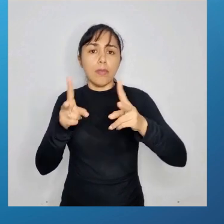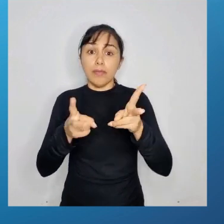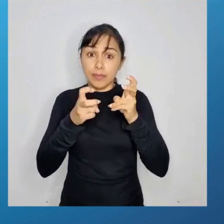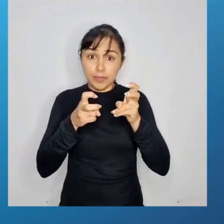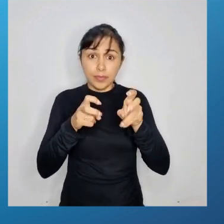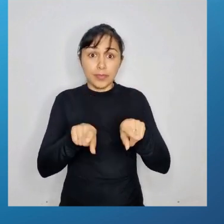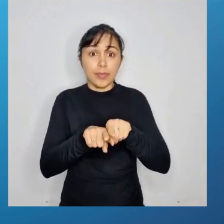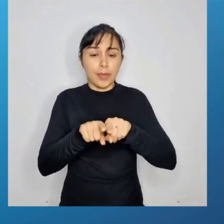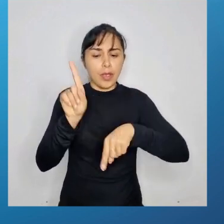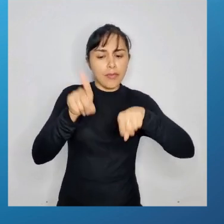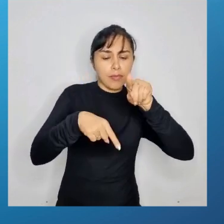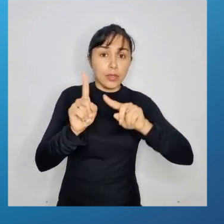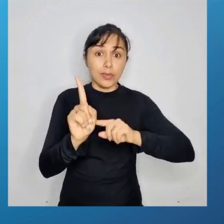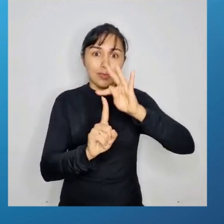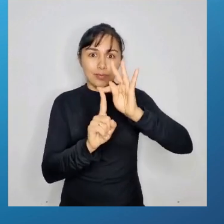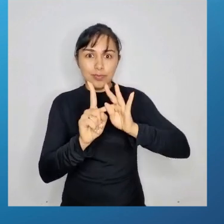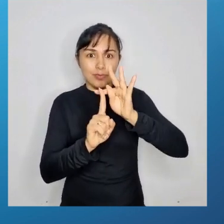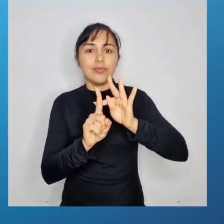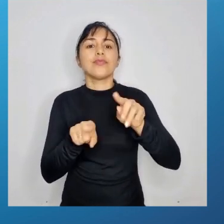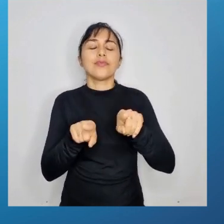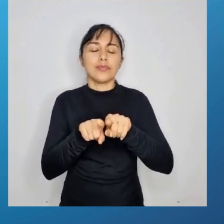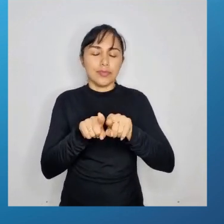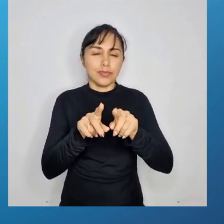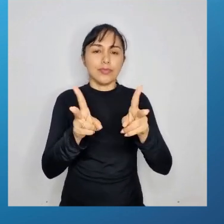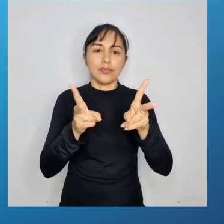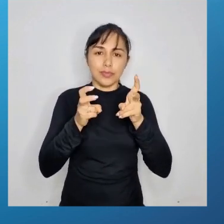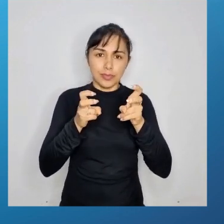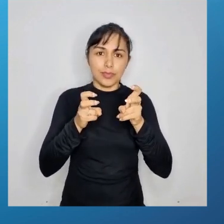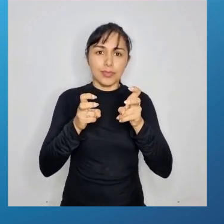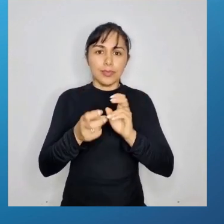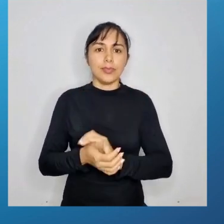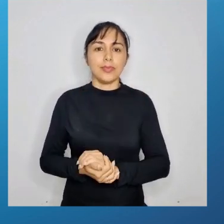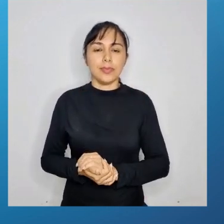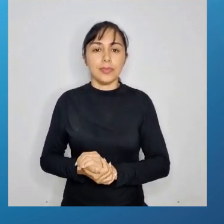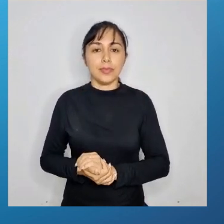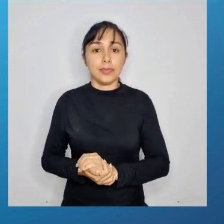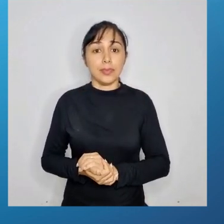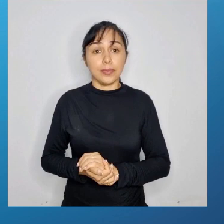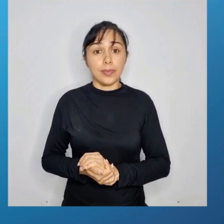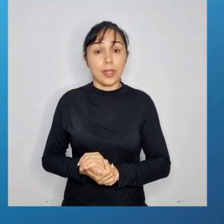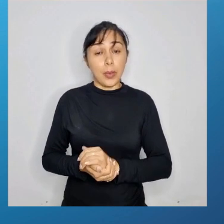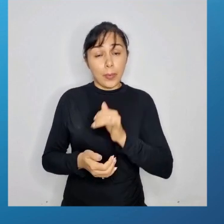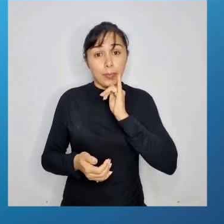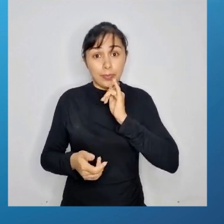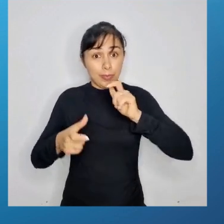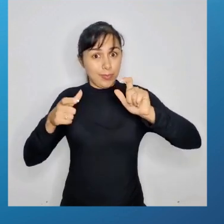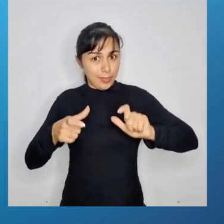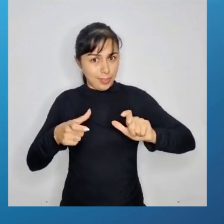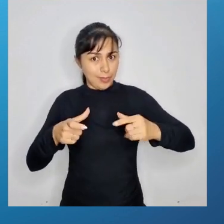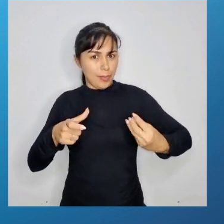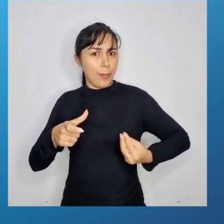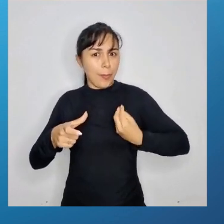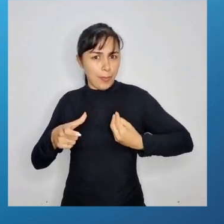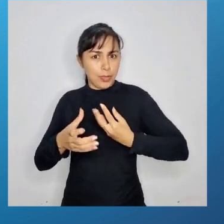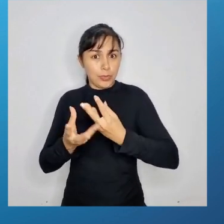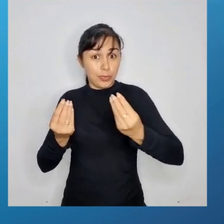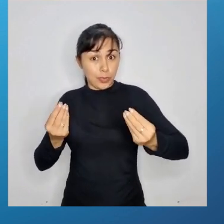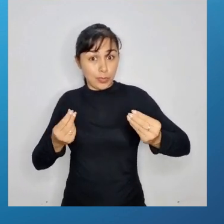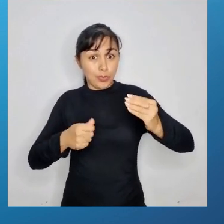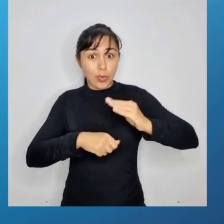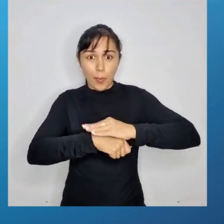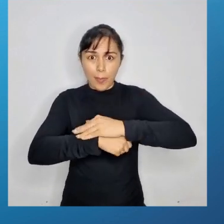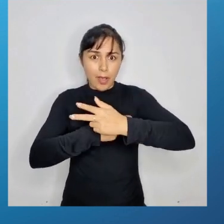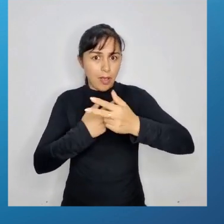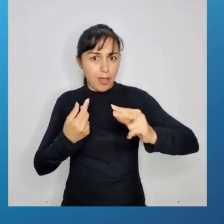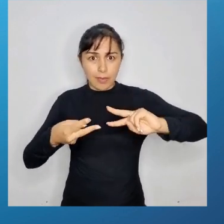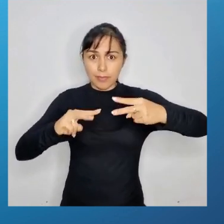expressiva. Então o anfíbio acaba sendo esse indicador ambiental. Se há a presença de anfíbios, provavelmente o ambiente está bem